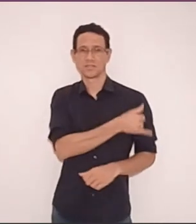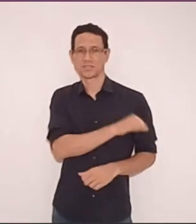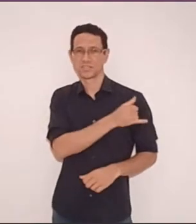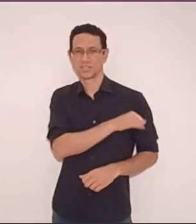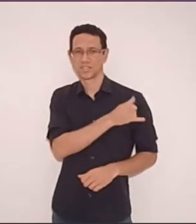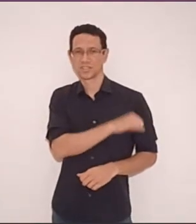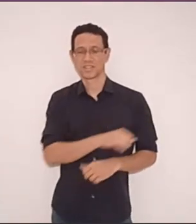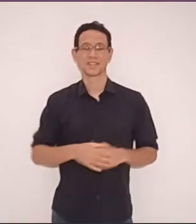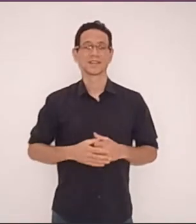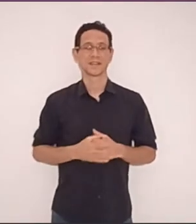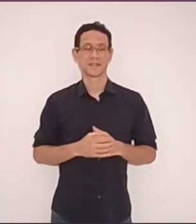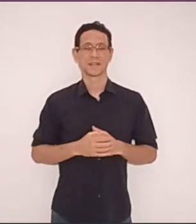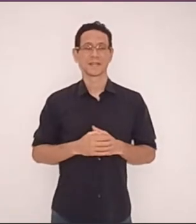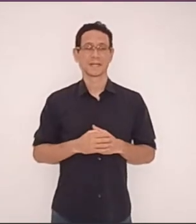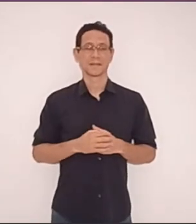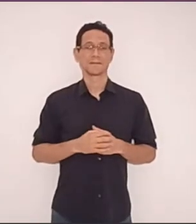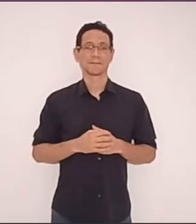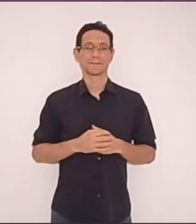em